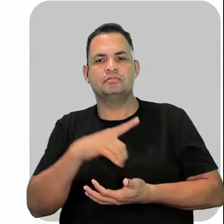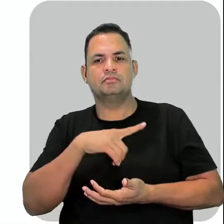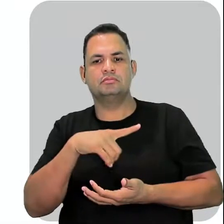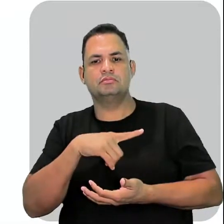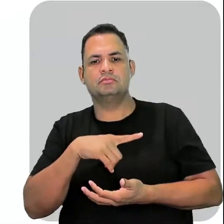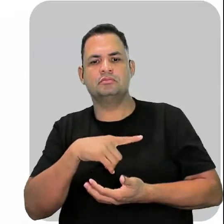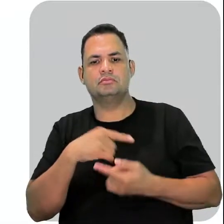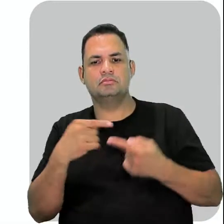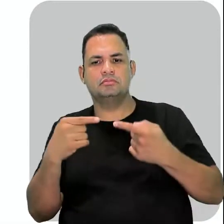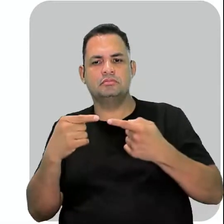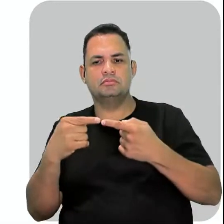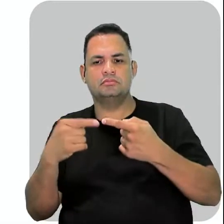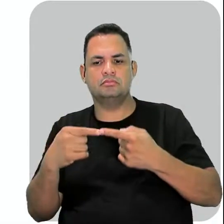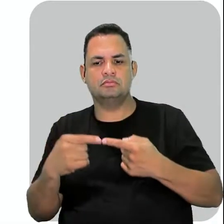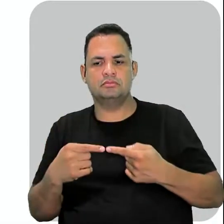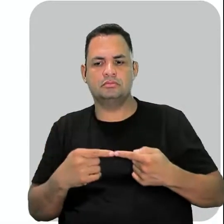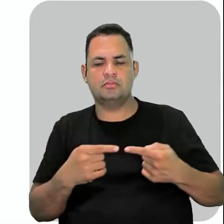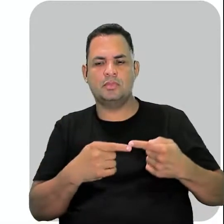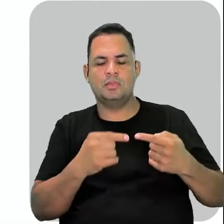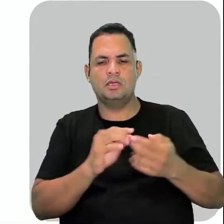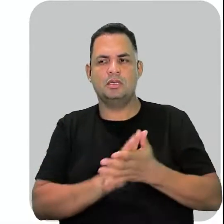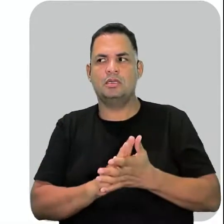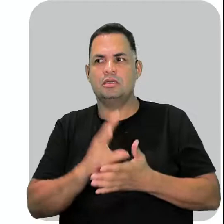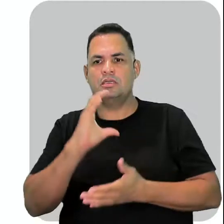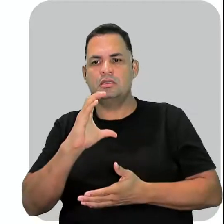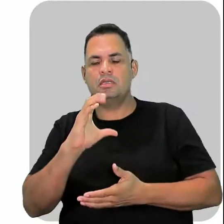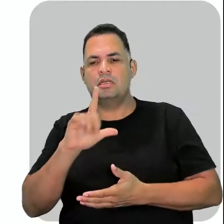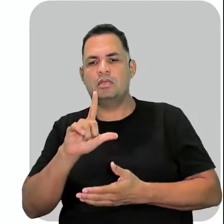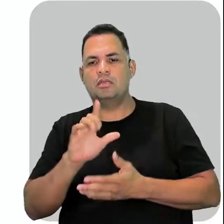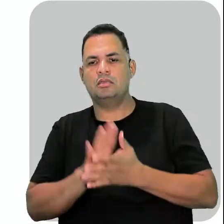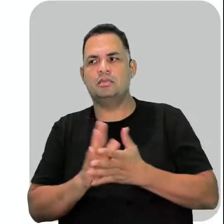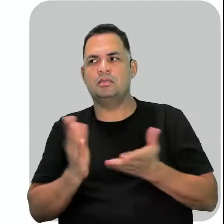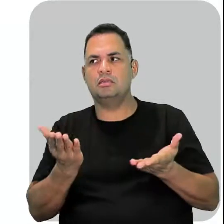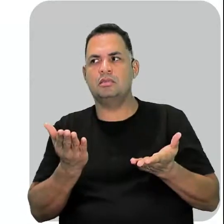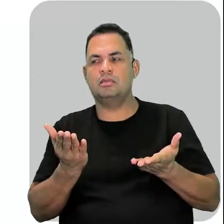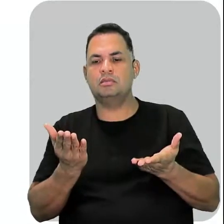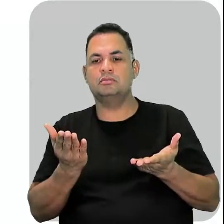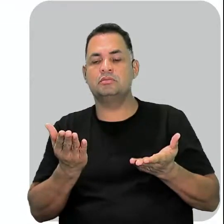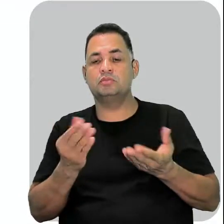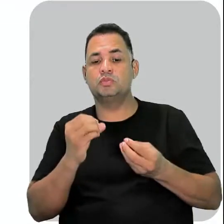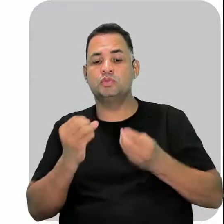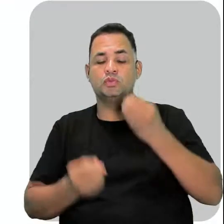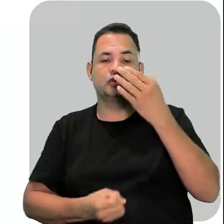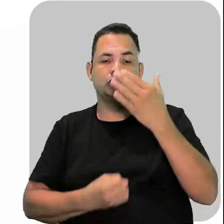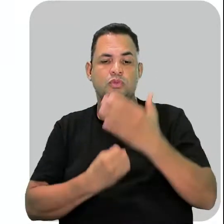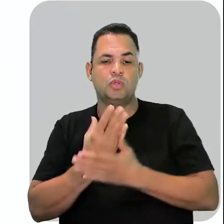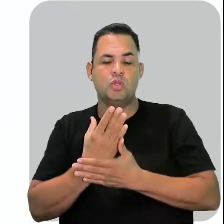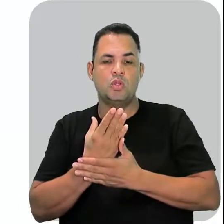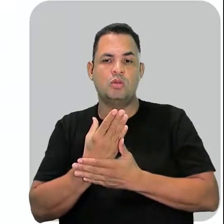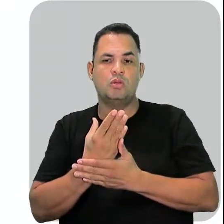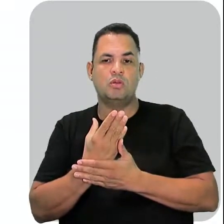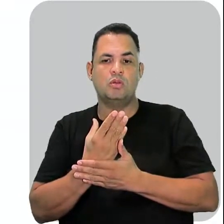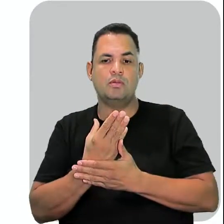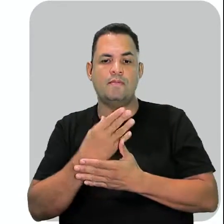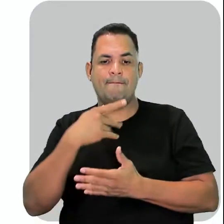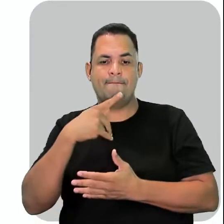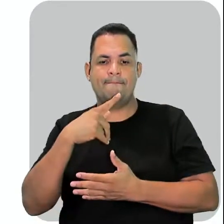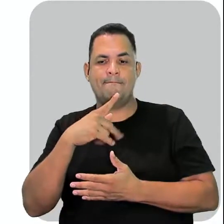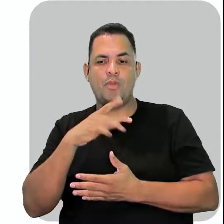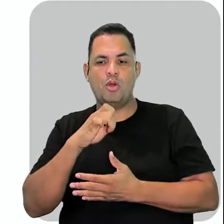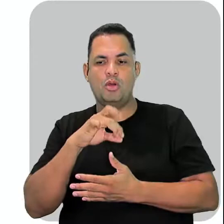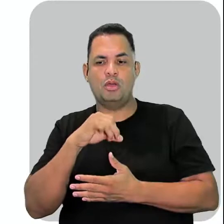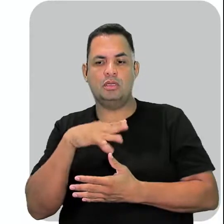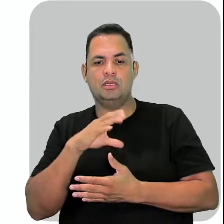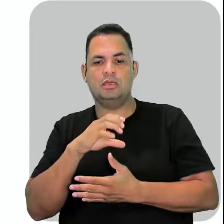a ligação de vários cloretos de vinilas, uns aos outros, dando origem ao nosso policloreto